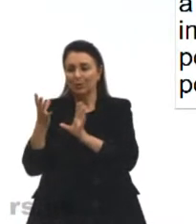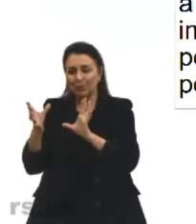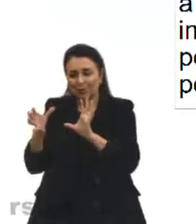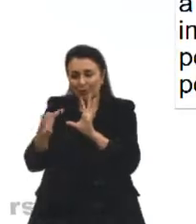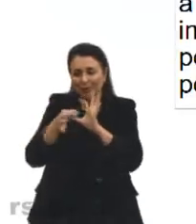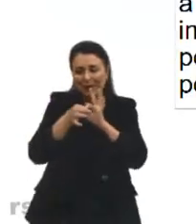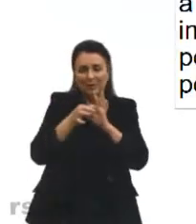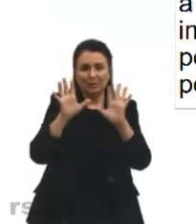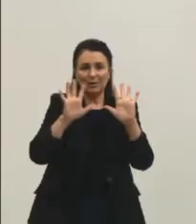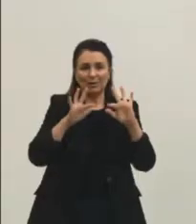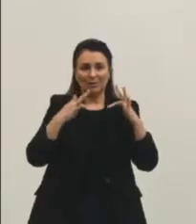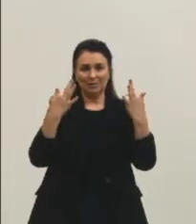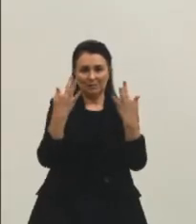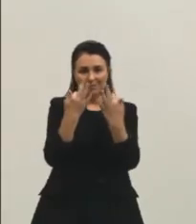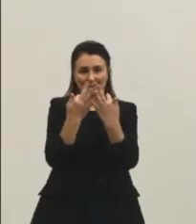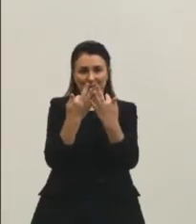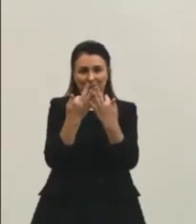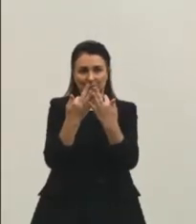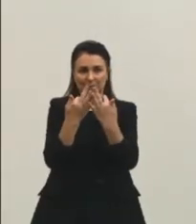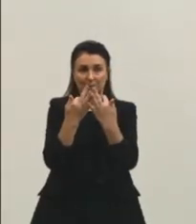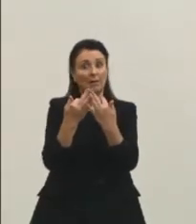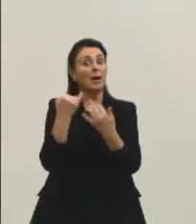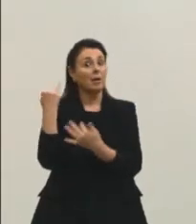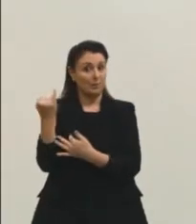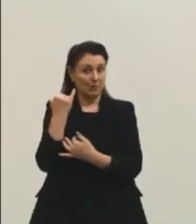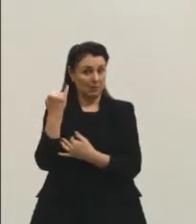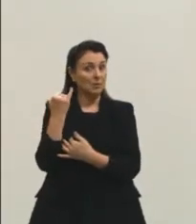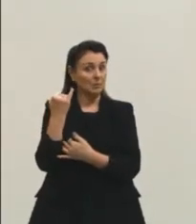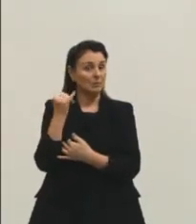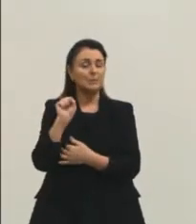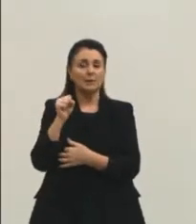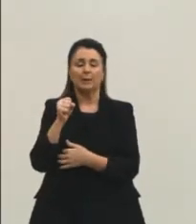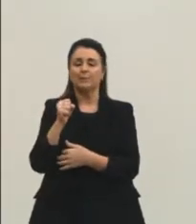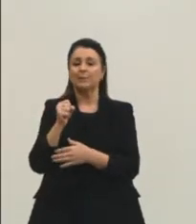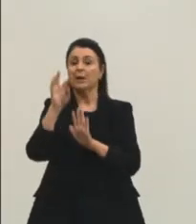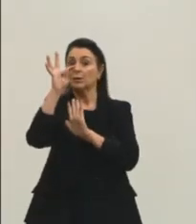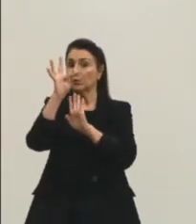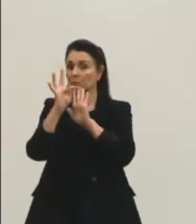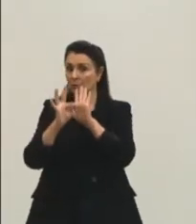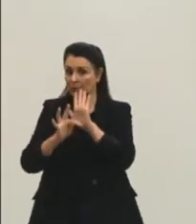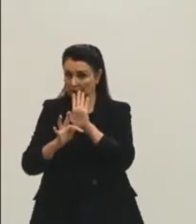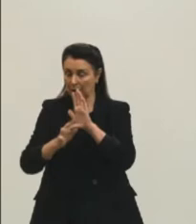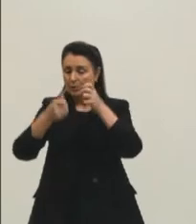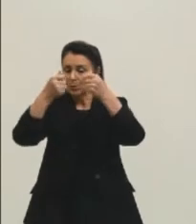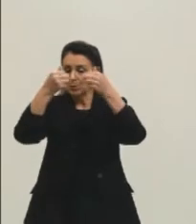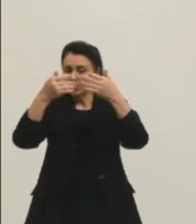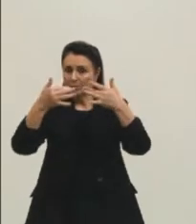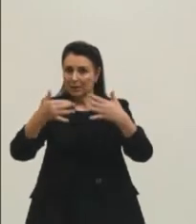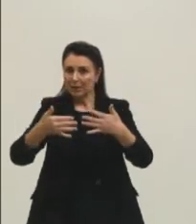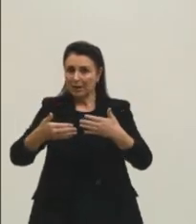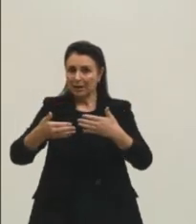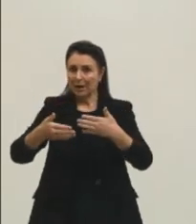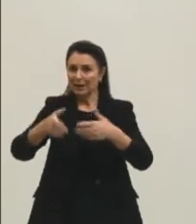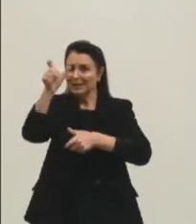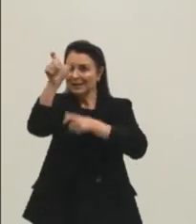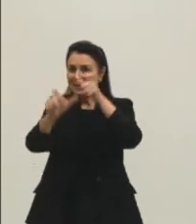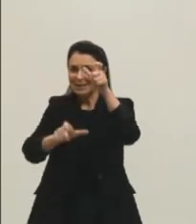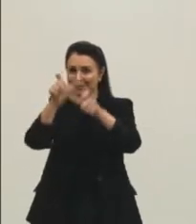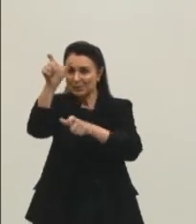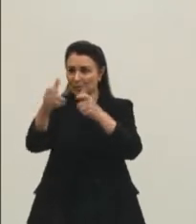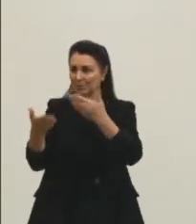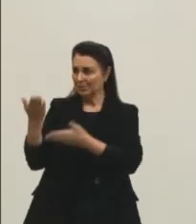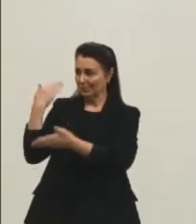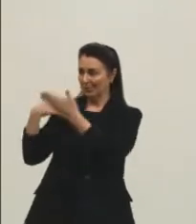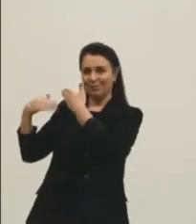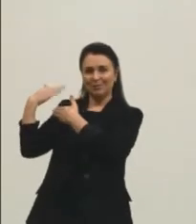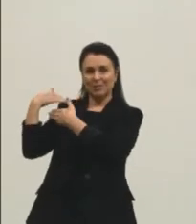familiares isso é muito importante por ter no texto a gente vai perceber que ele fala sobre os antepassados Mas esse